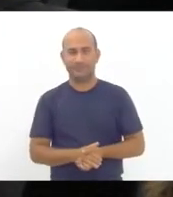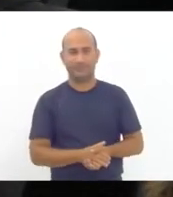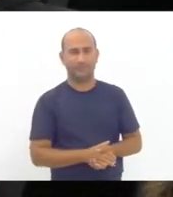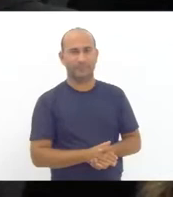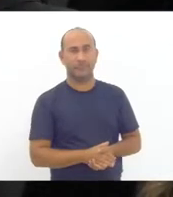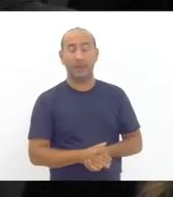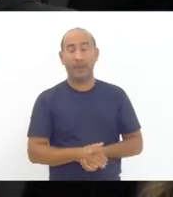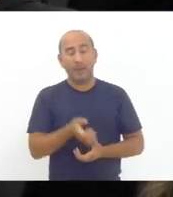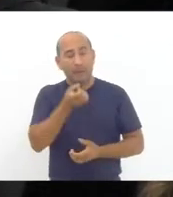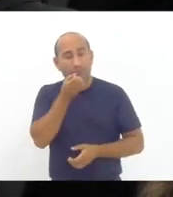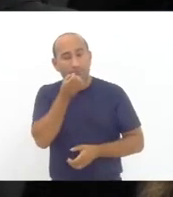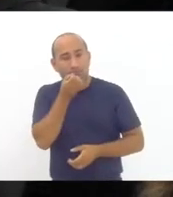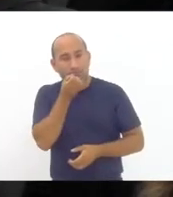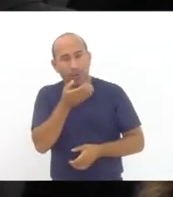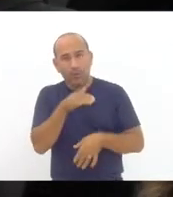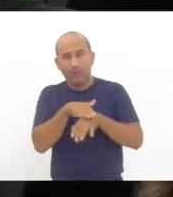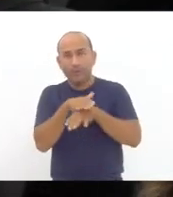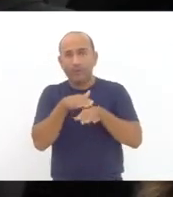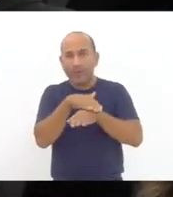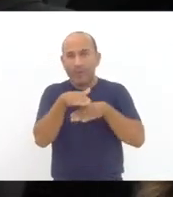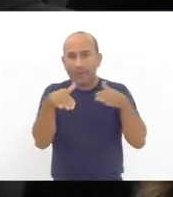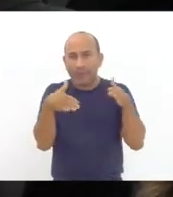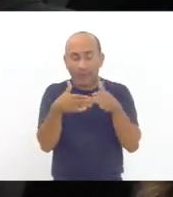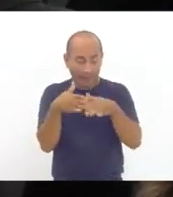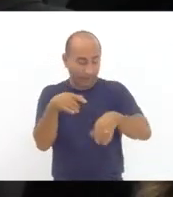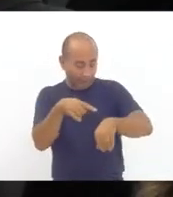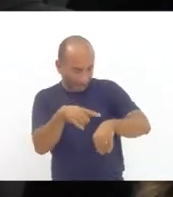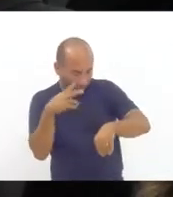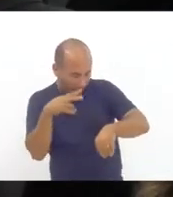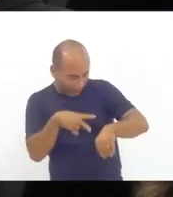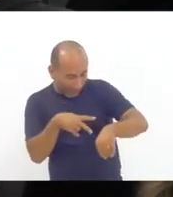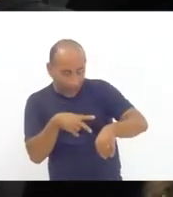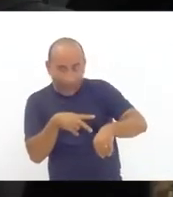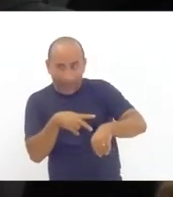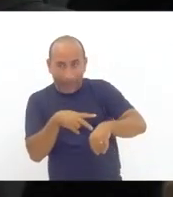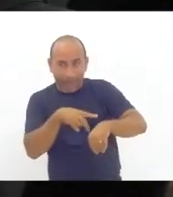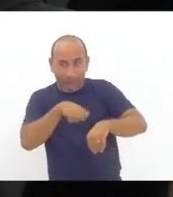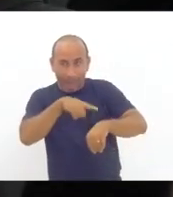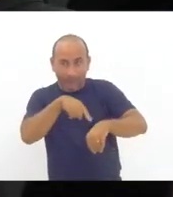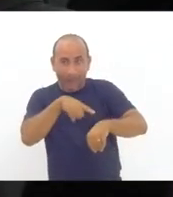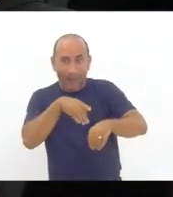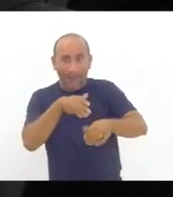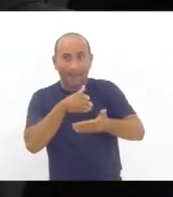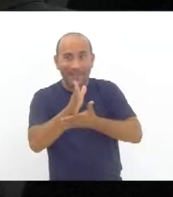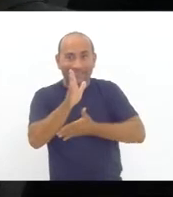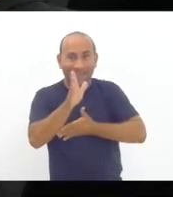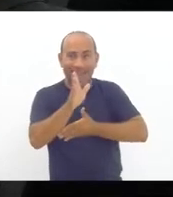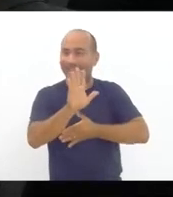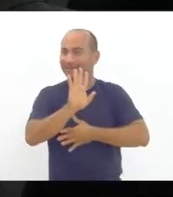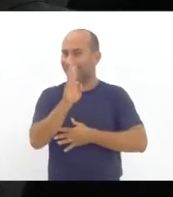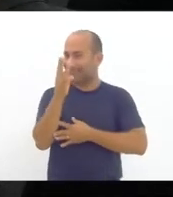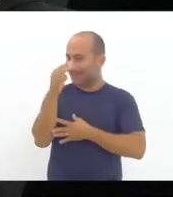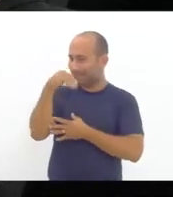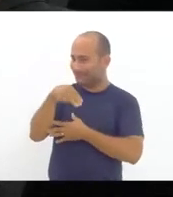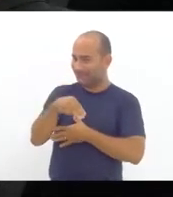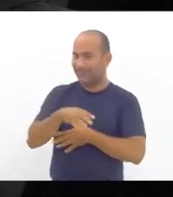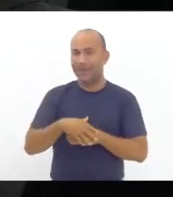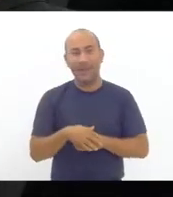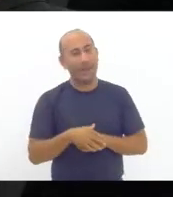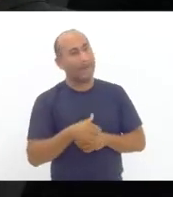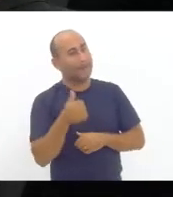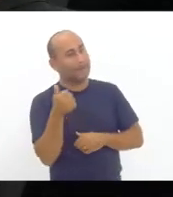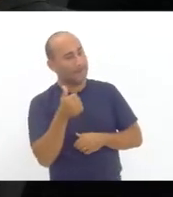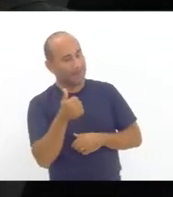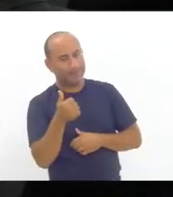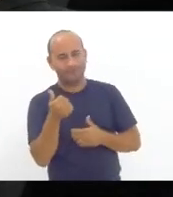bom boa noite a todos deixa eu olhar aqui o relógio para não exceder aqui os três minutos primeiro parabenizar a deputada